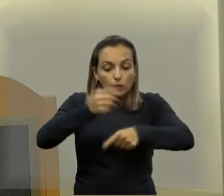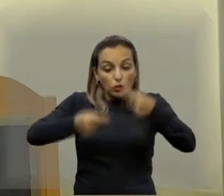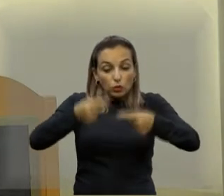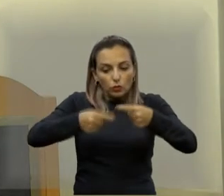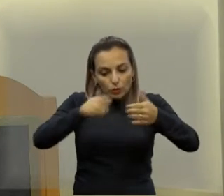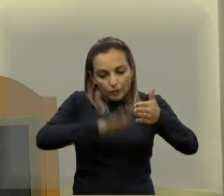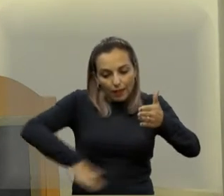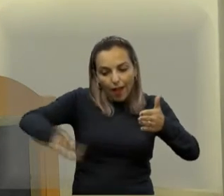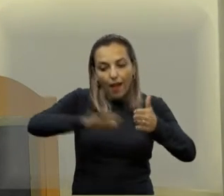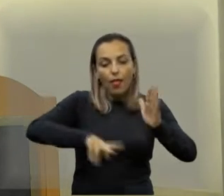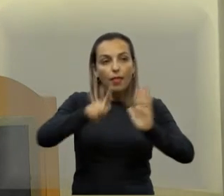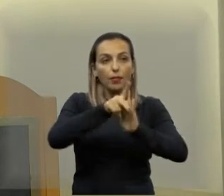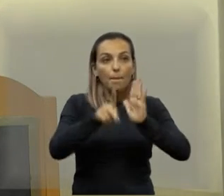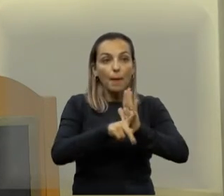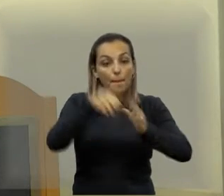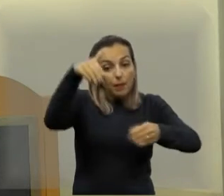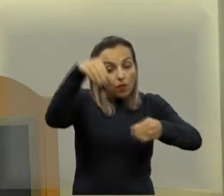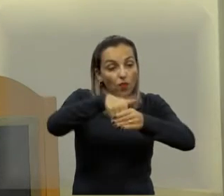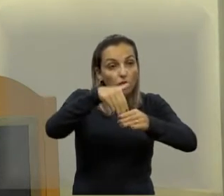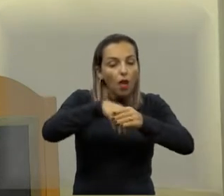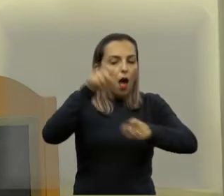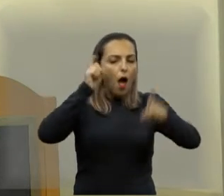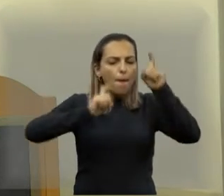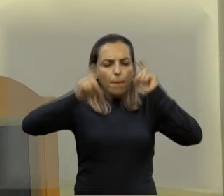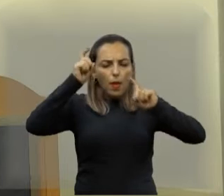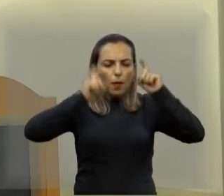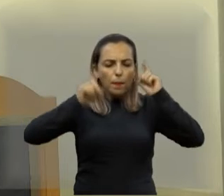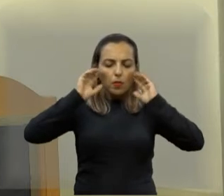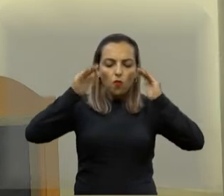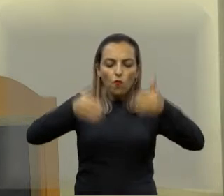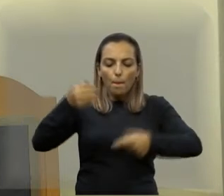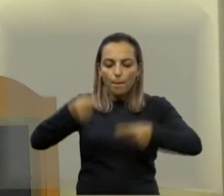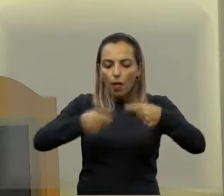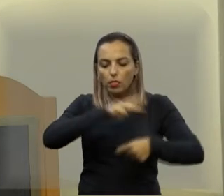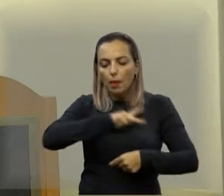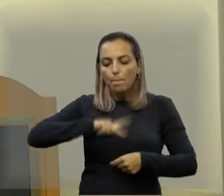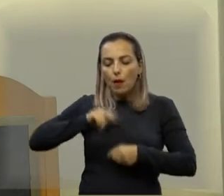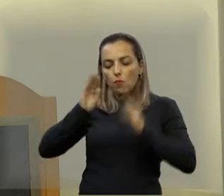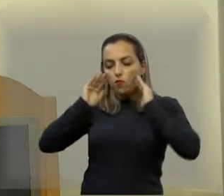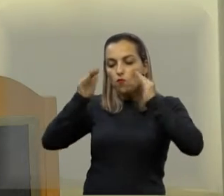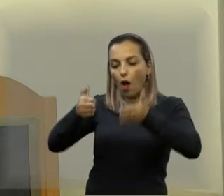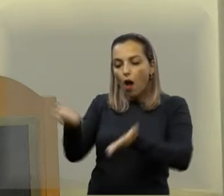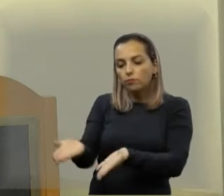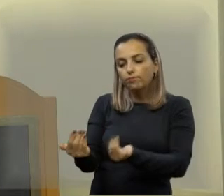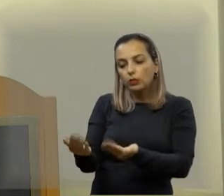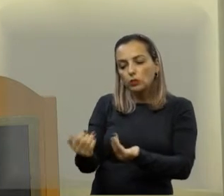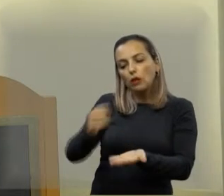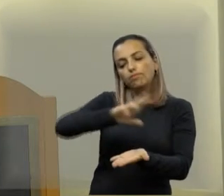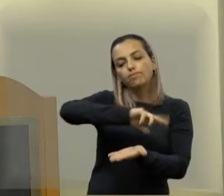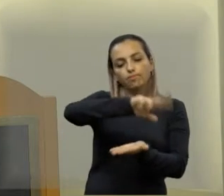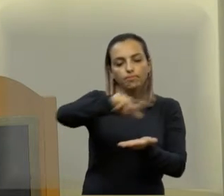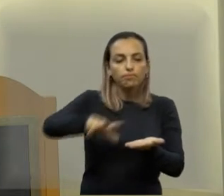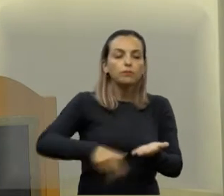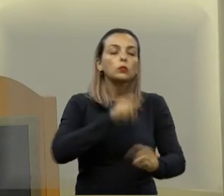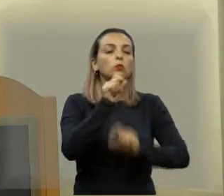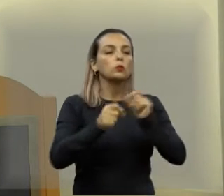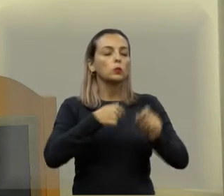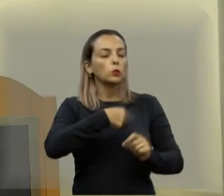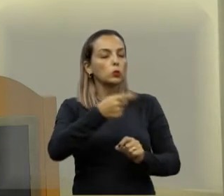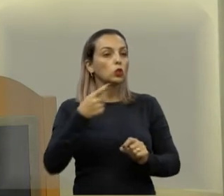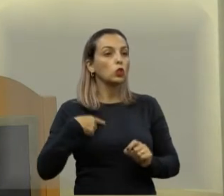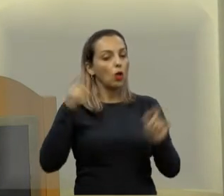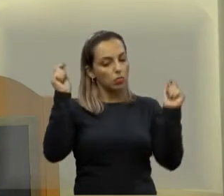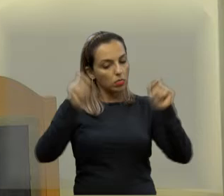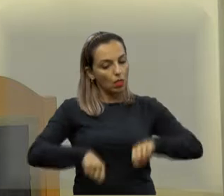espaço é mesmo quando a gente volta um plano Municipal quando a gente se preocupa com políticas públicas para a juventude as repúblicas é a gente